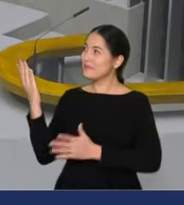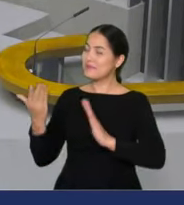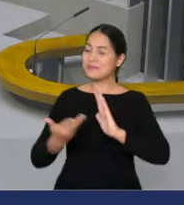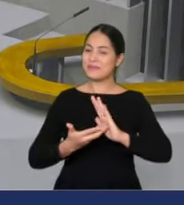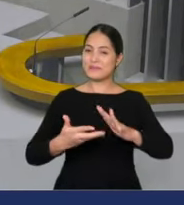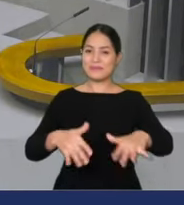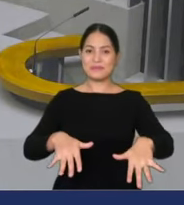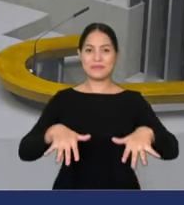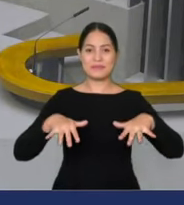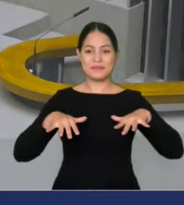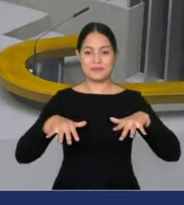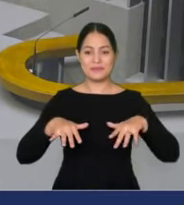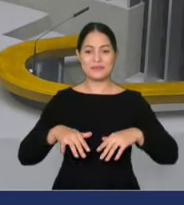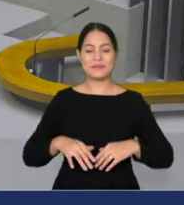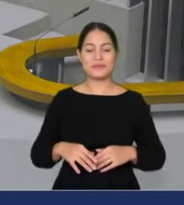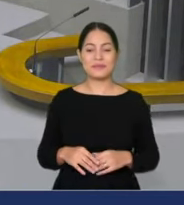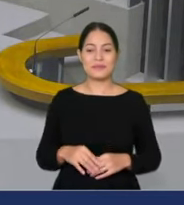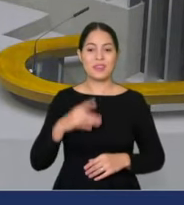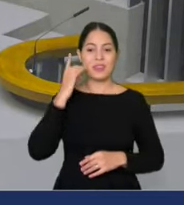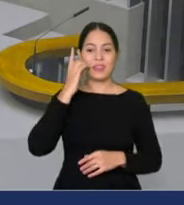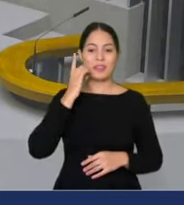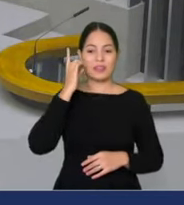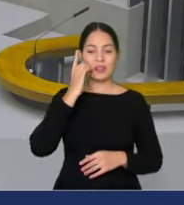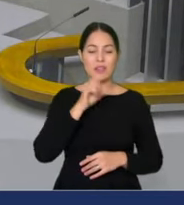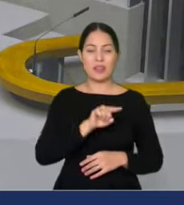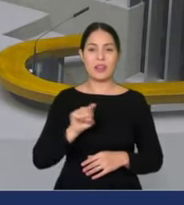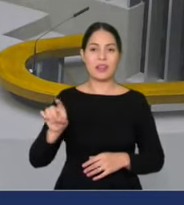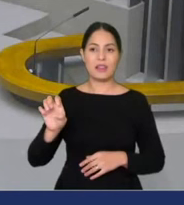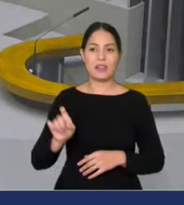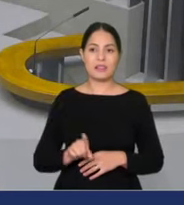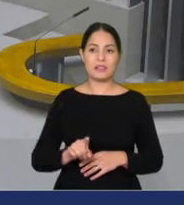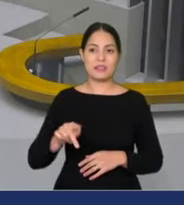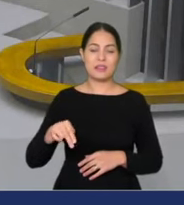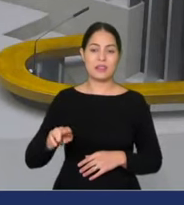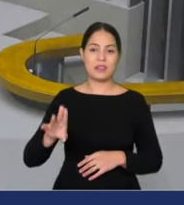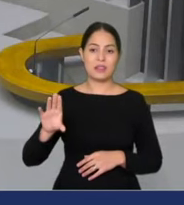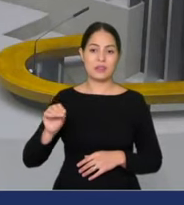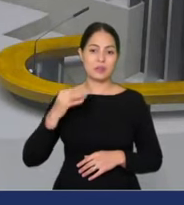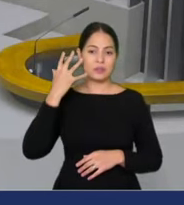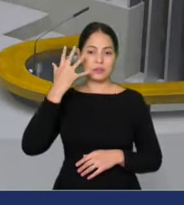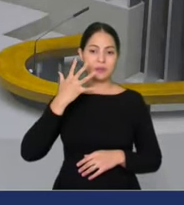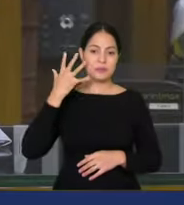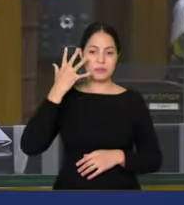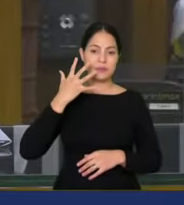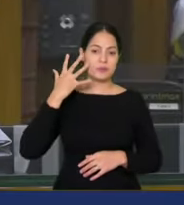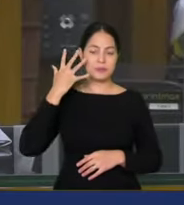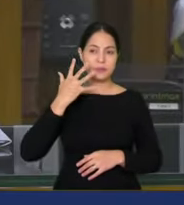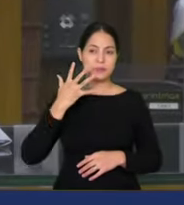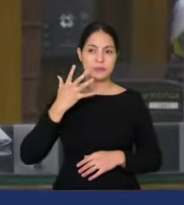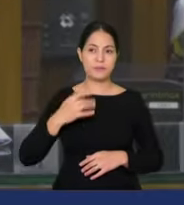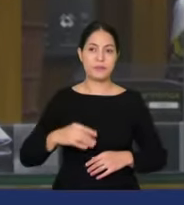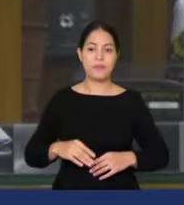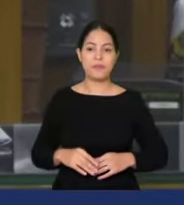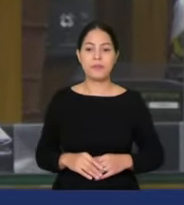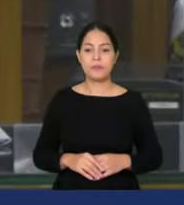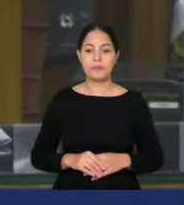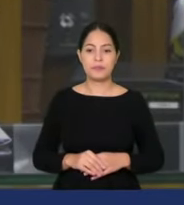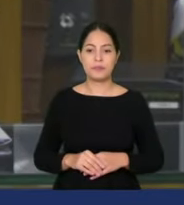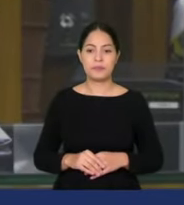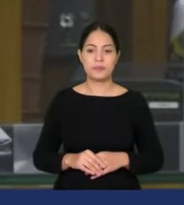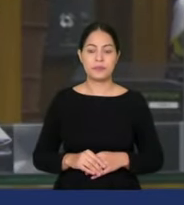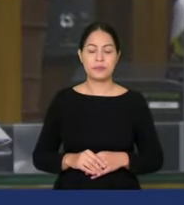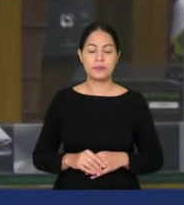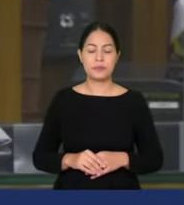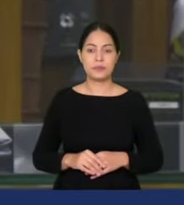Guimarães. Deputado Zé Neto presidindo os trabalhos. Muitíssimo preocupante, pois sabemos que o aumento